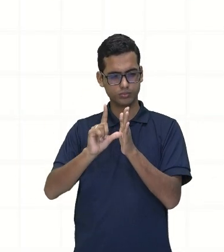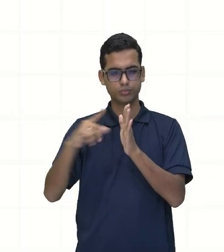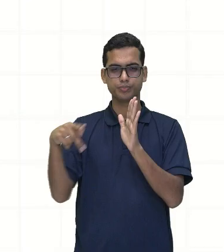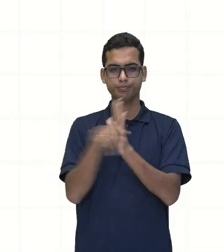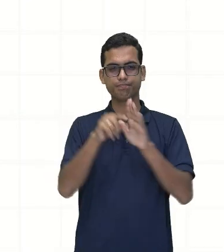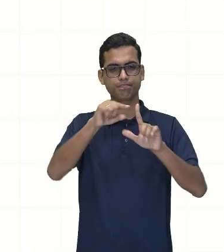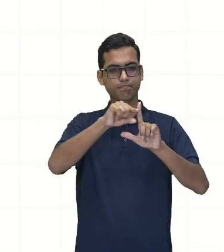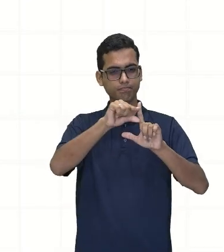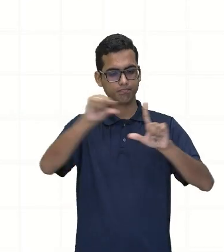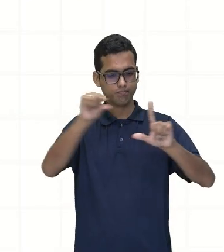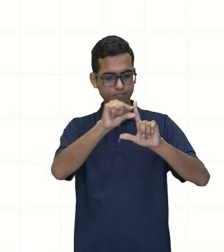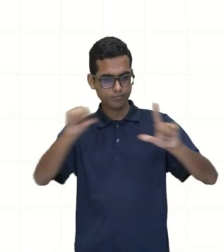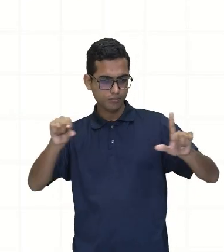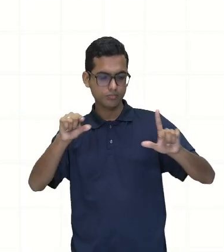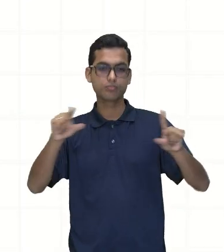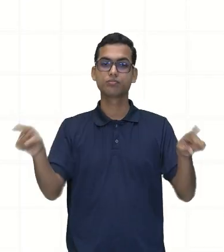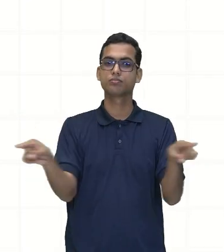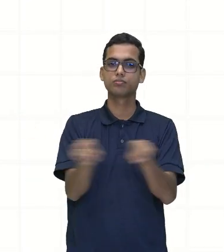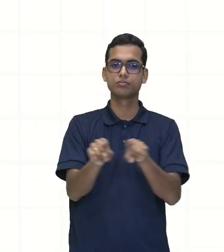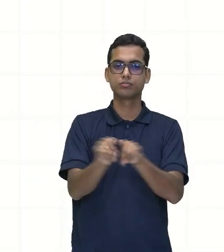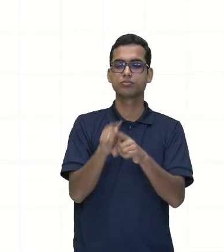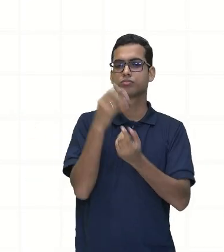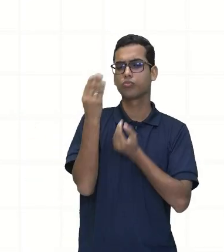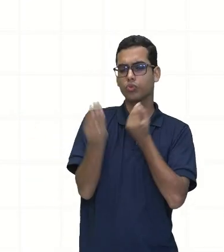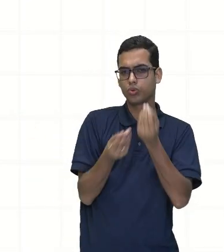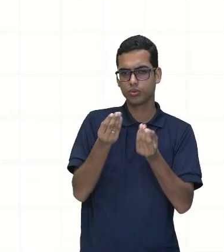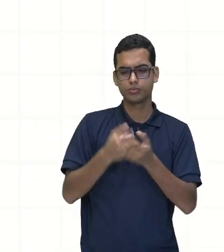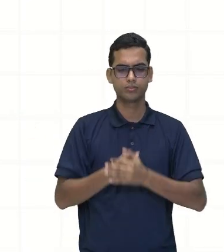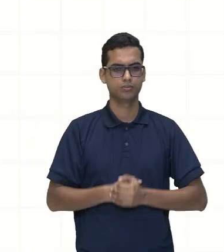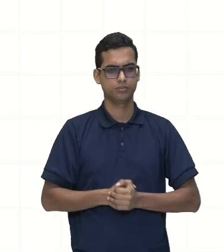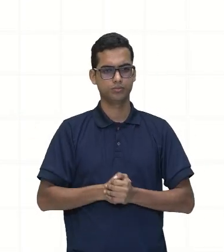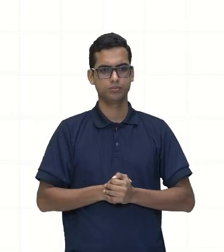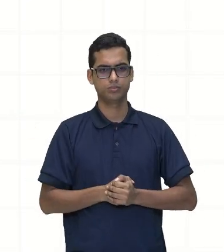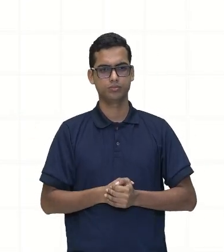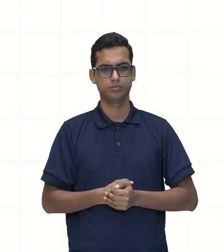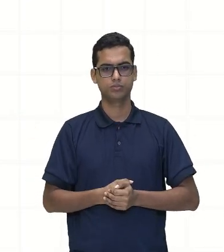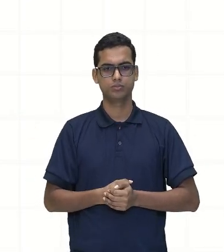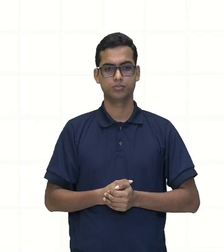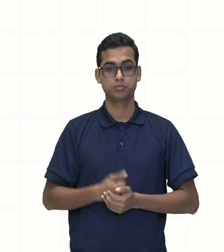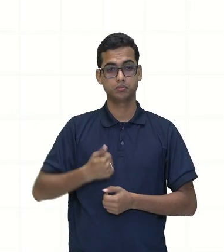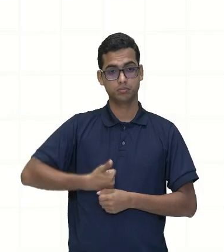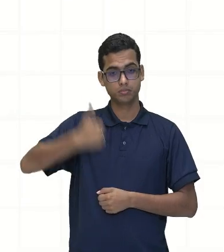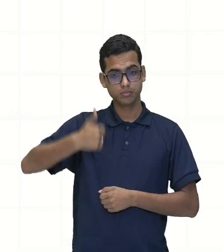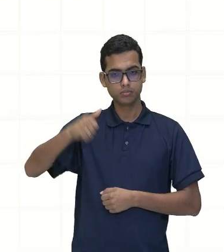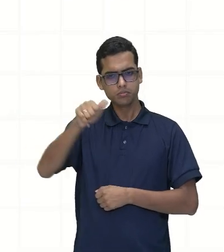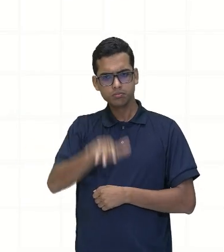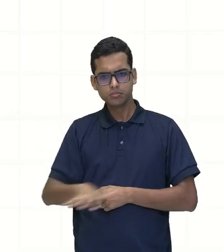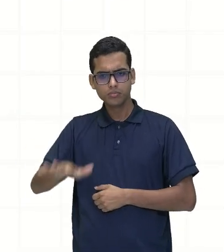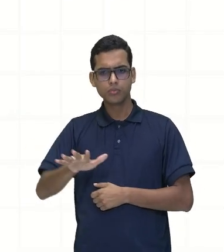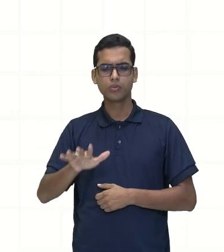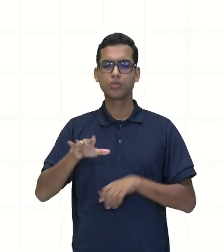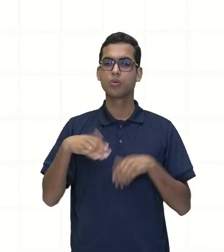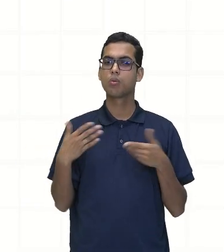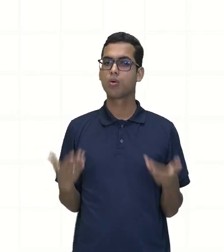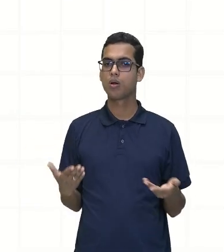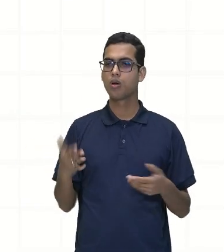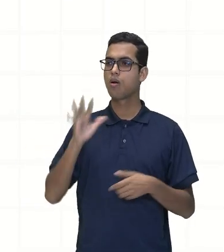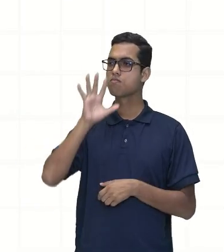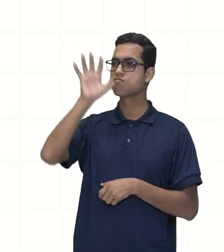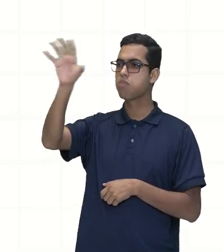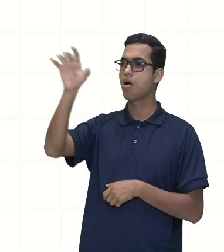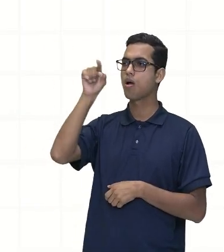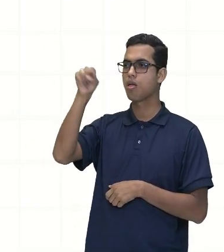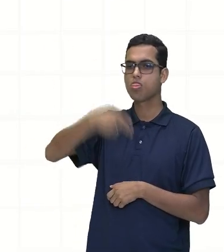essa distribuição aí por regiões, né? Aqui a primeira região que nós vimos é a região Nordeste, né, com um